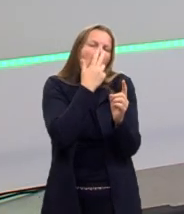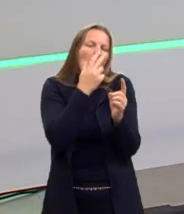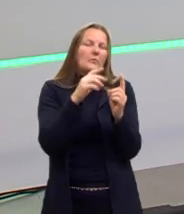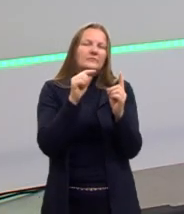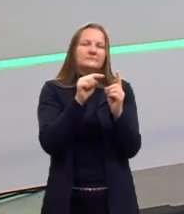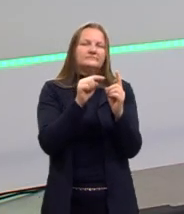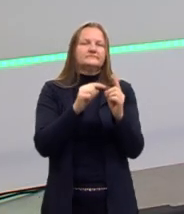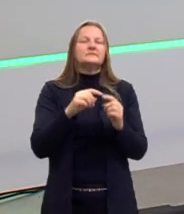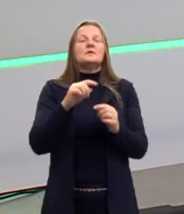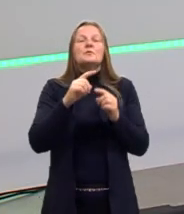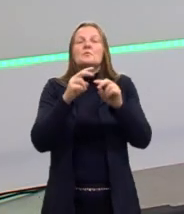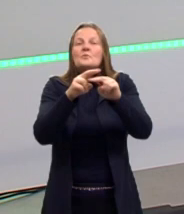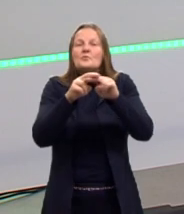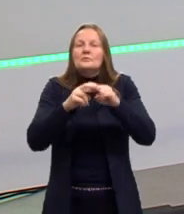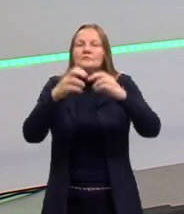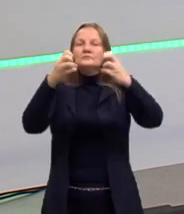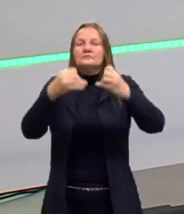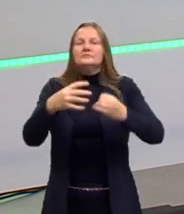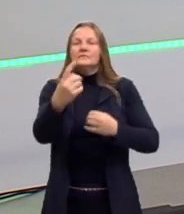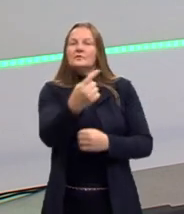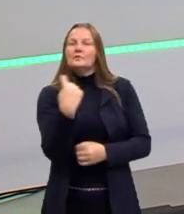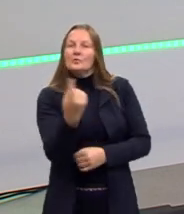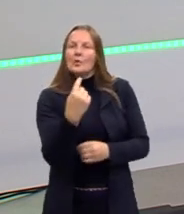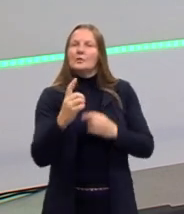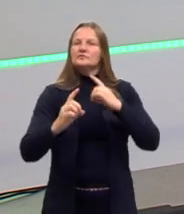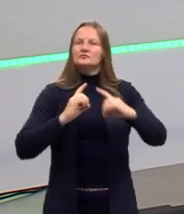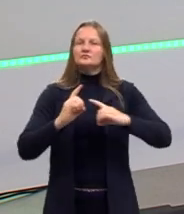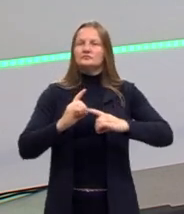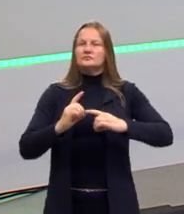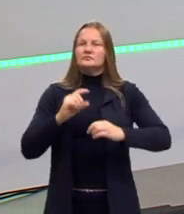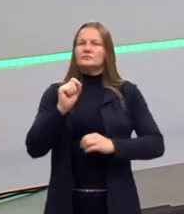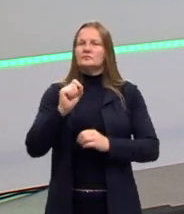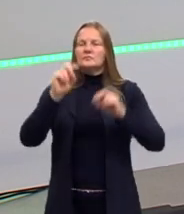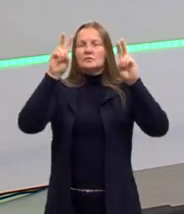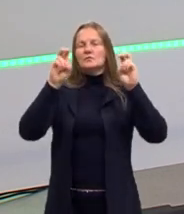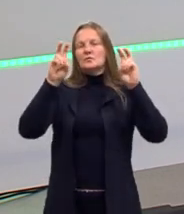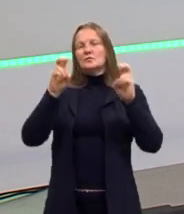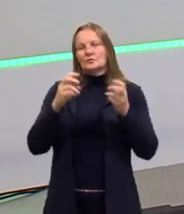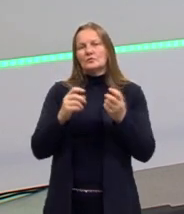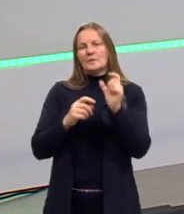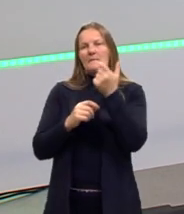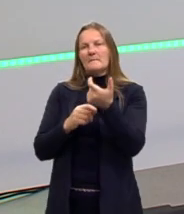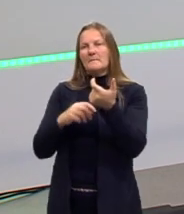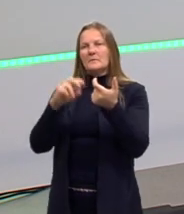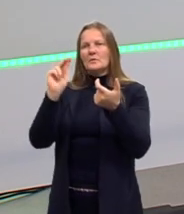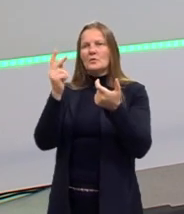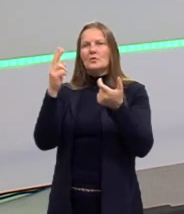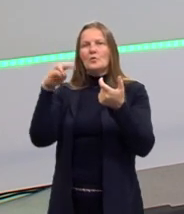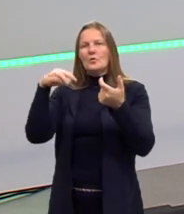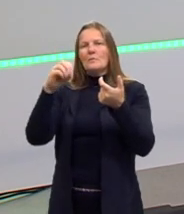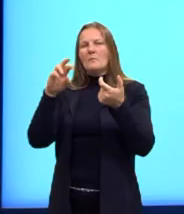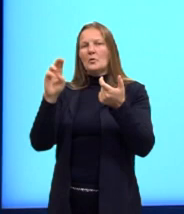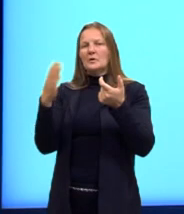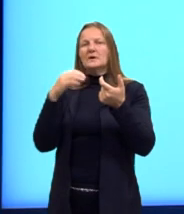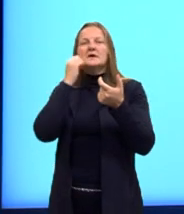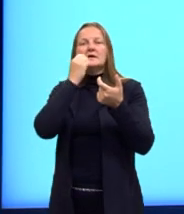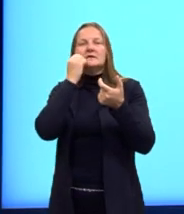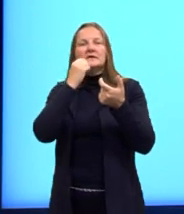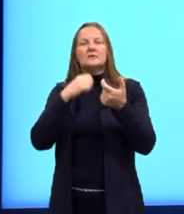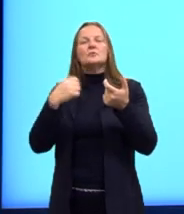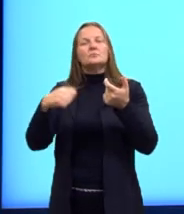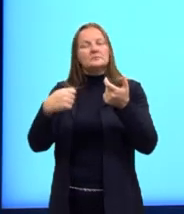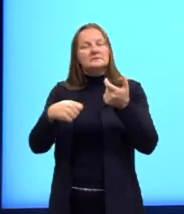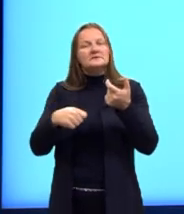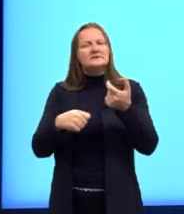é o gancho que eu quero pegar agora para a gente debater um pouquinho sobre essa questão do humor negro a gente deve